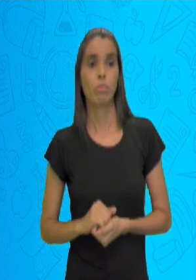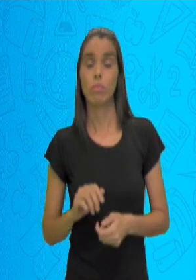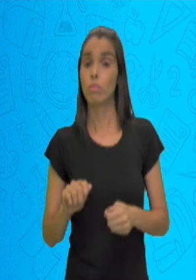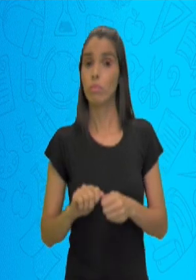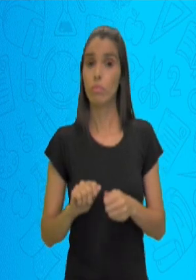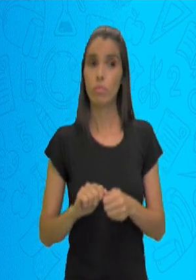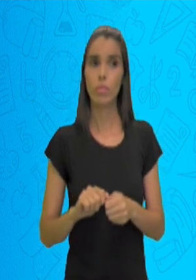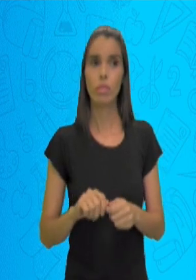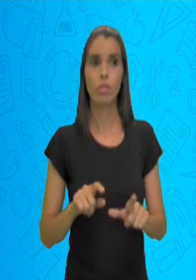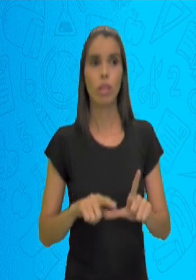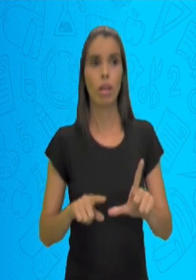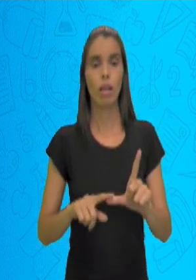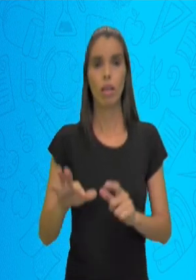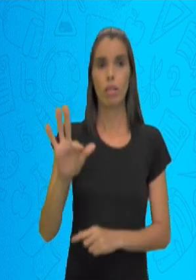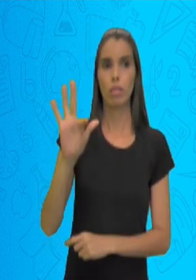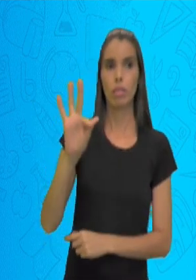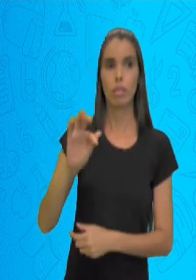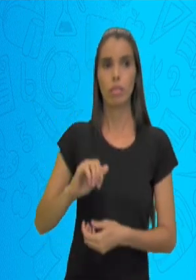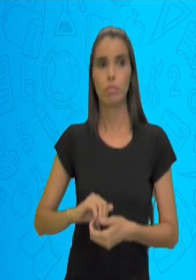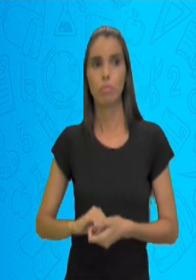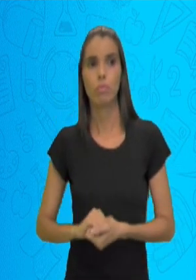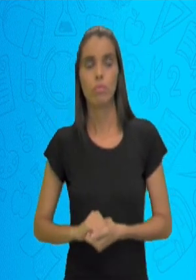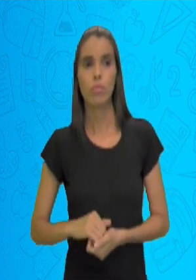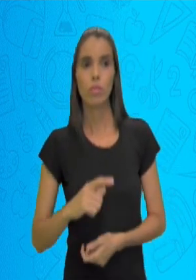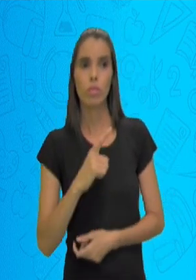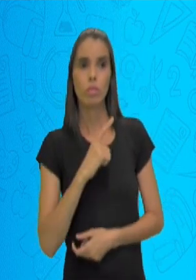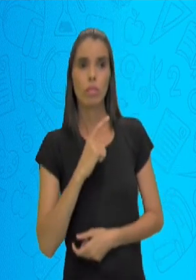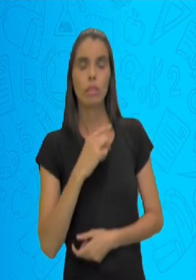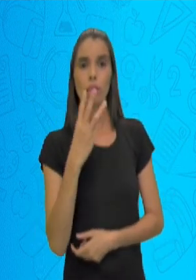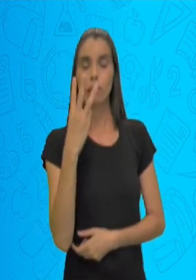9 dezenas, que equivale a 90,